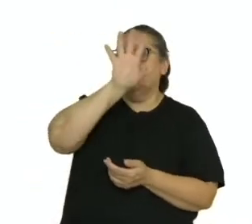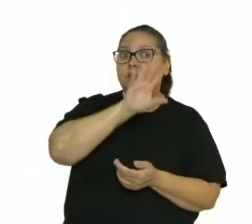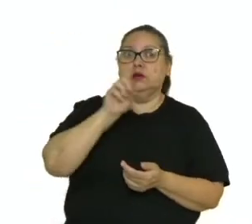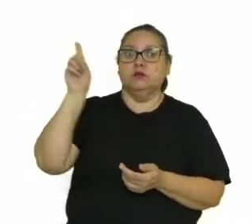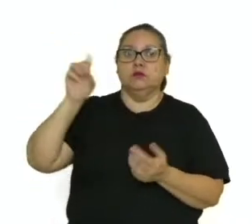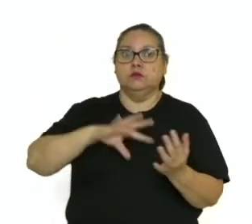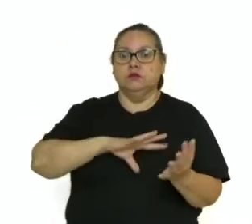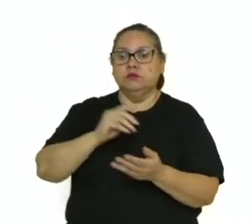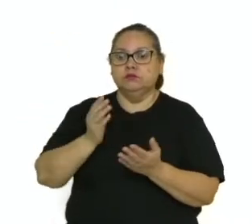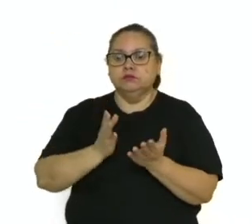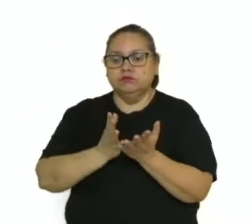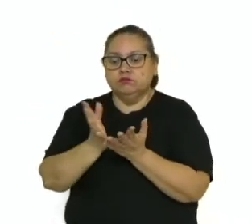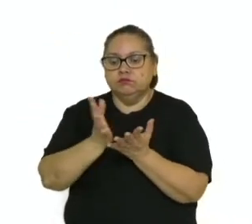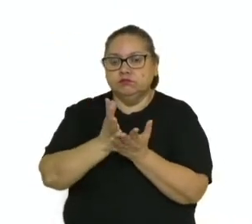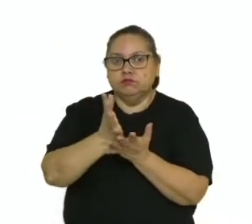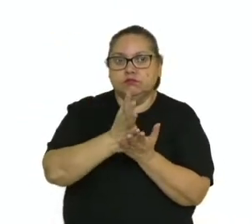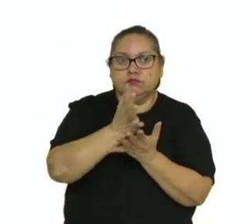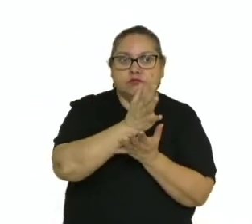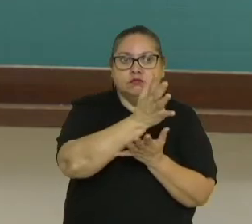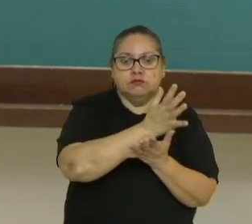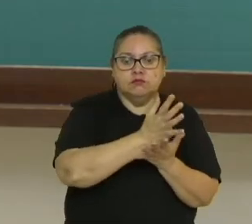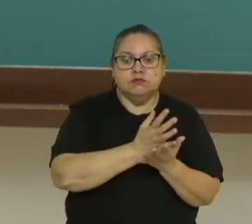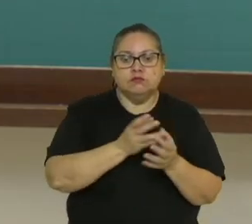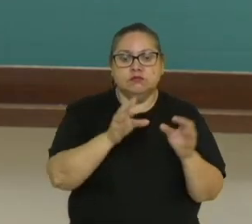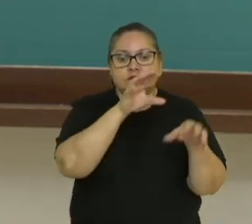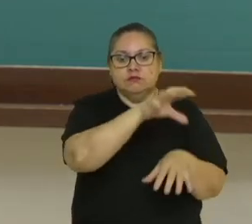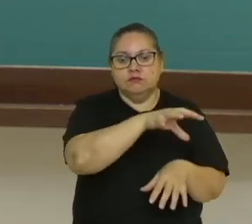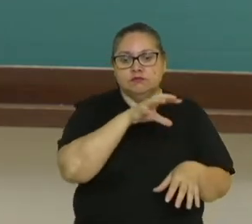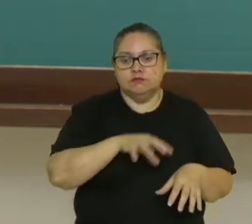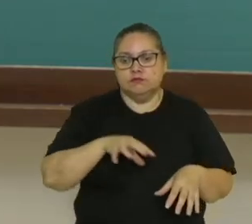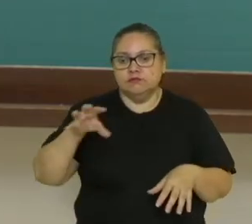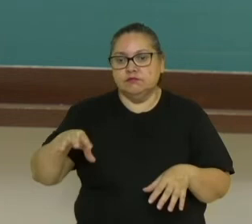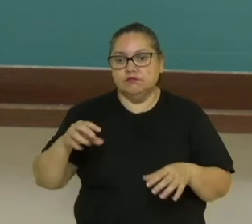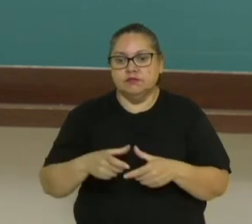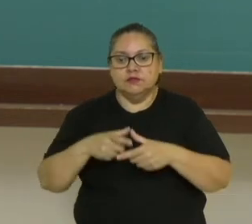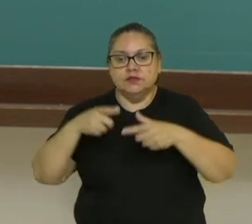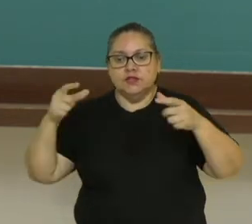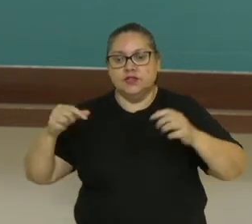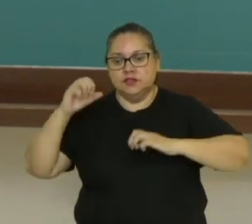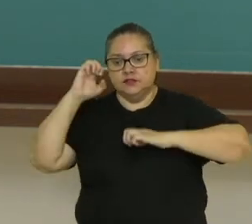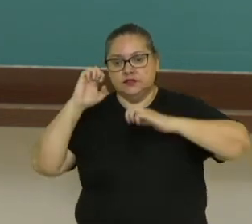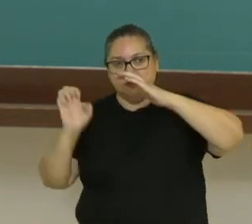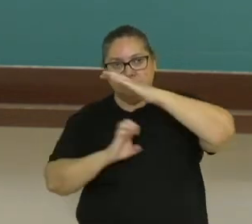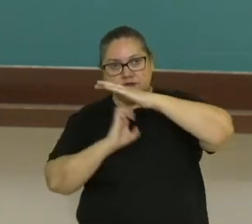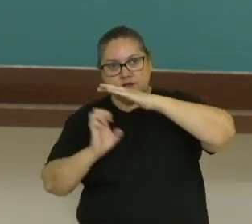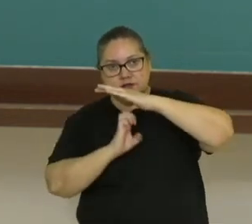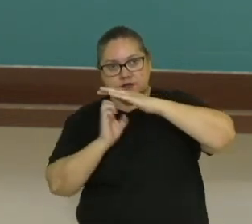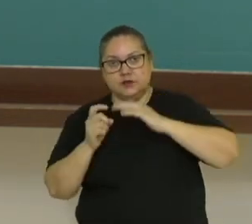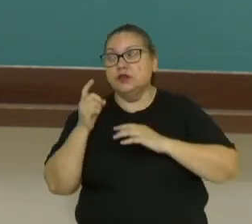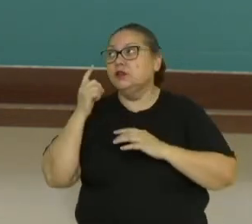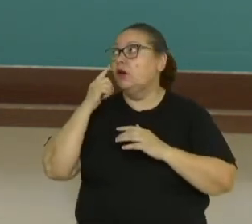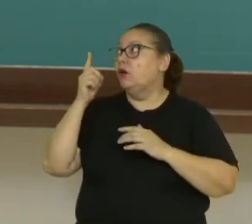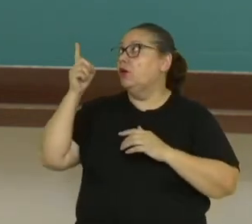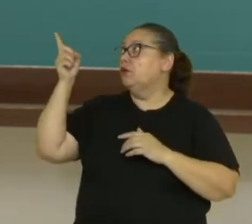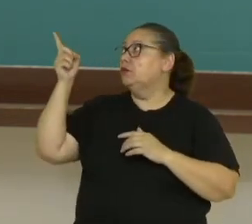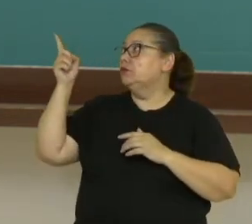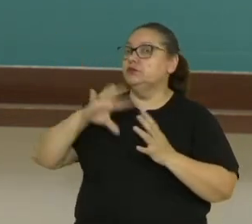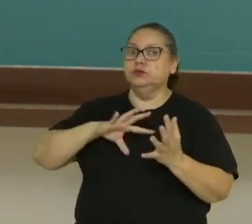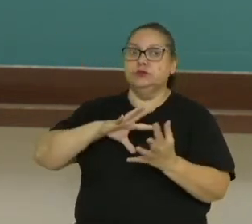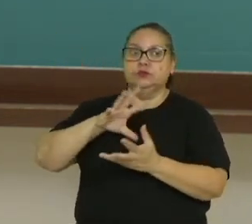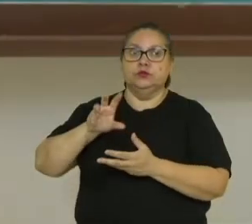a distribuição de sedes e filiais das grandes marcas do